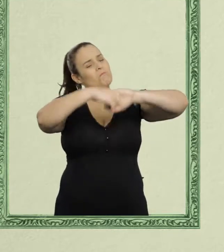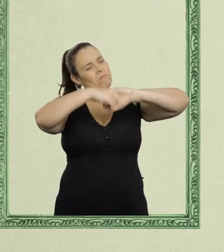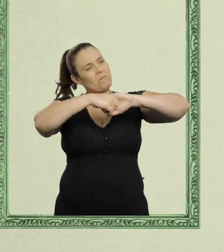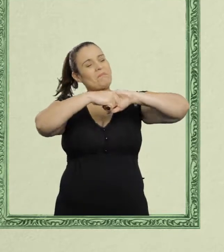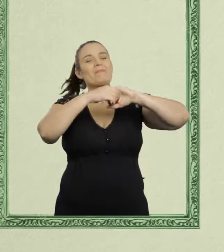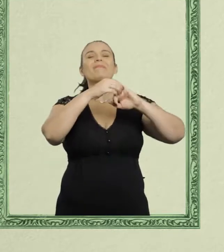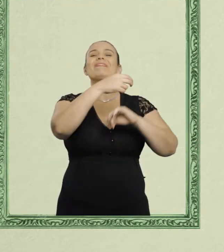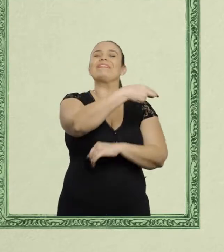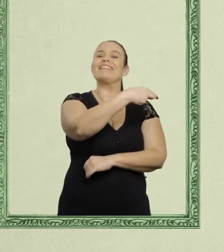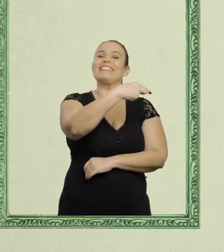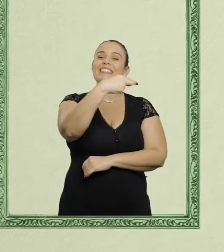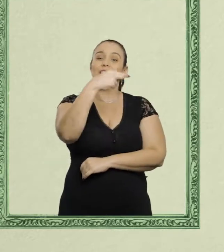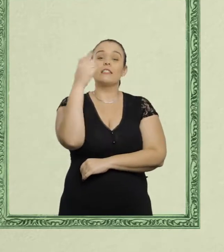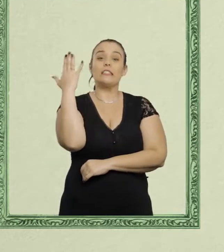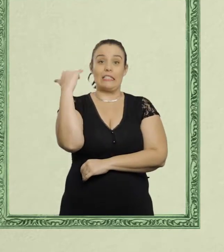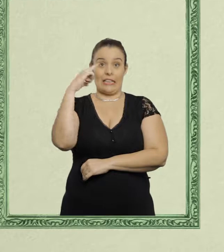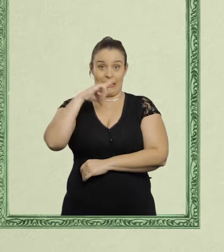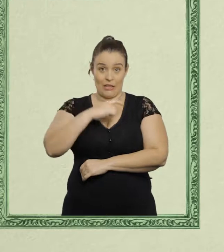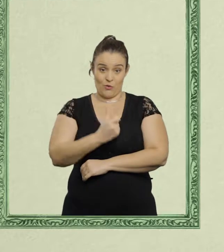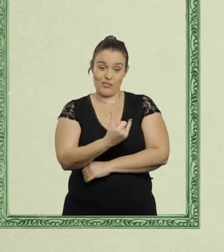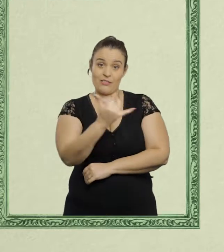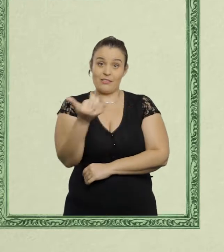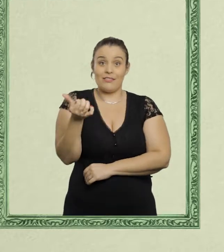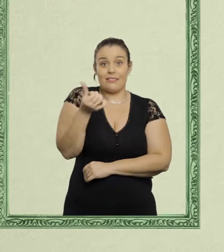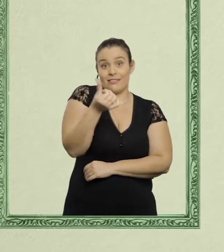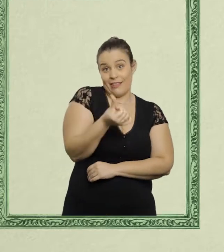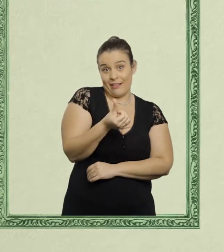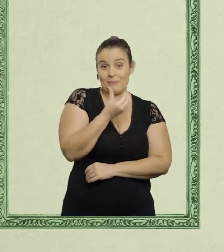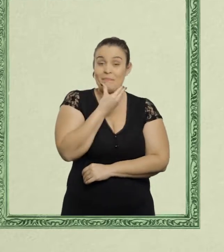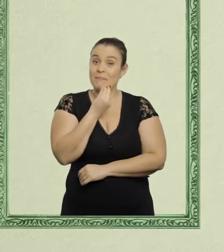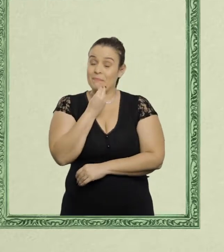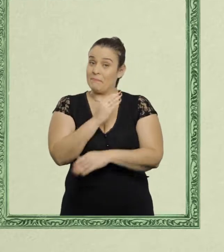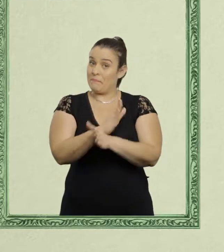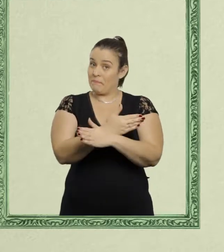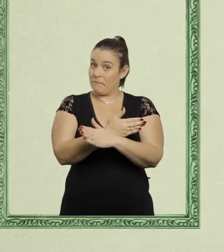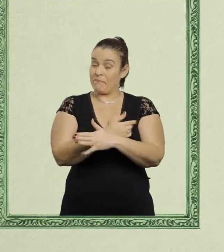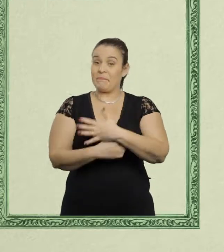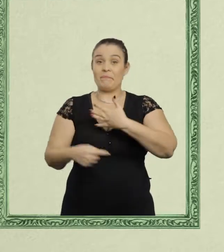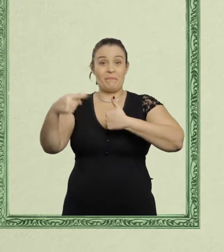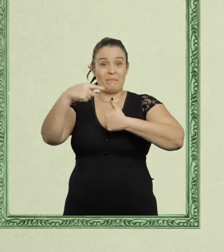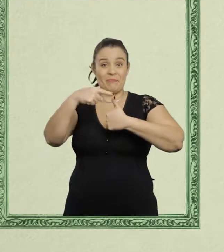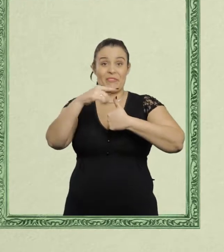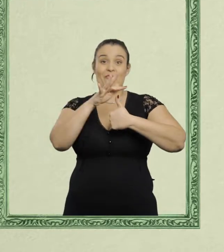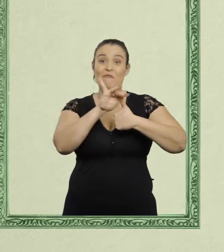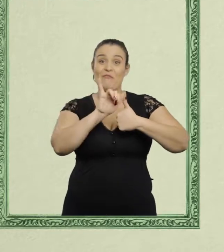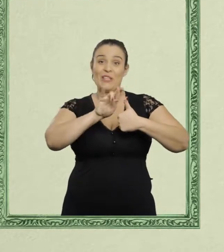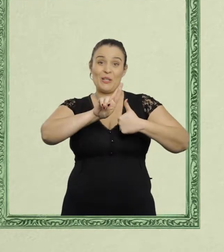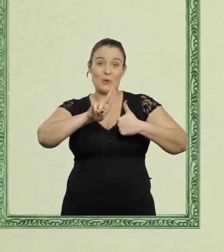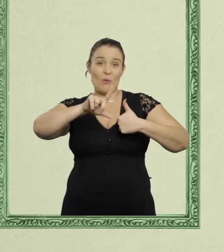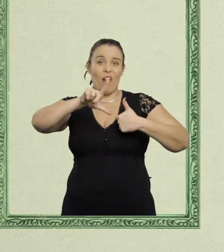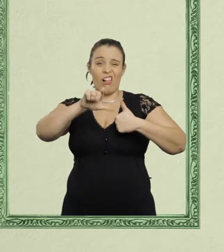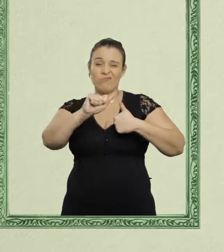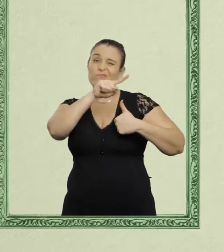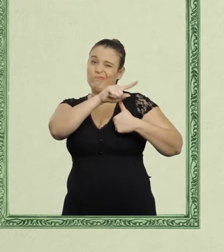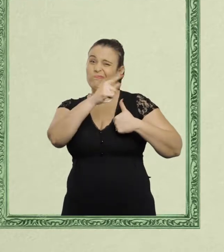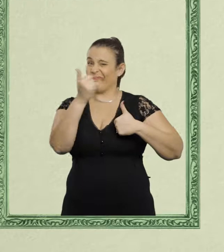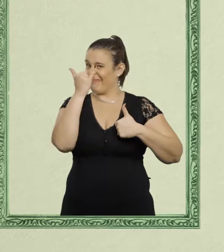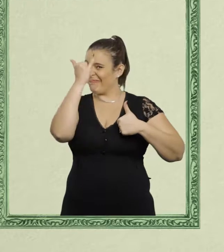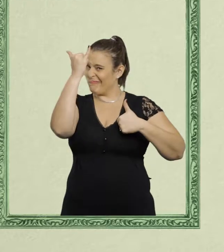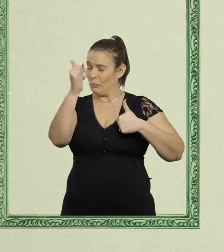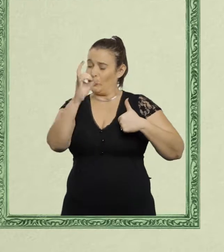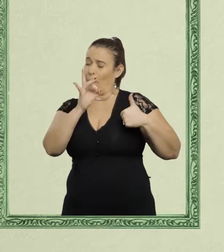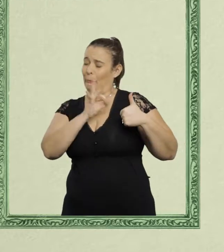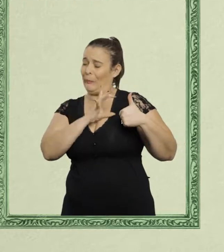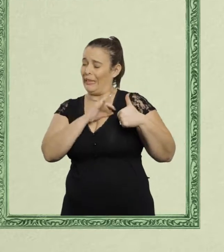capitão. Nessa época, havia 6 meninos perdidos na Terra do Nunca. O primeiro era Firula, o